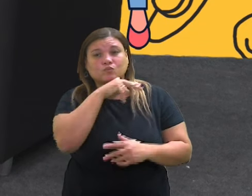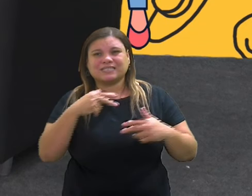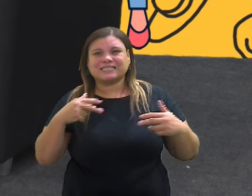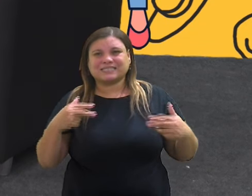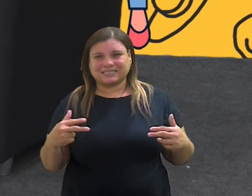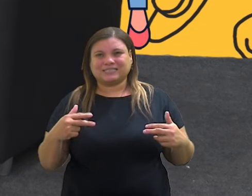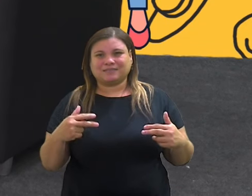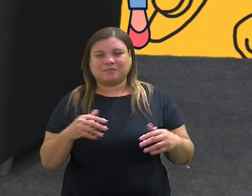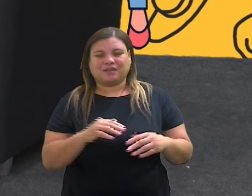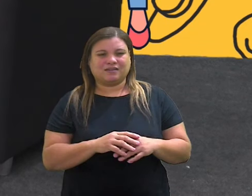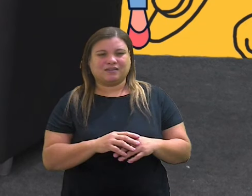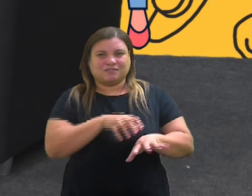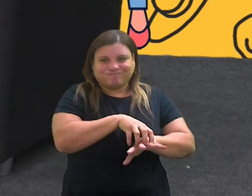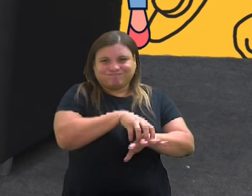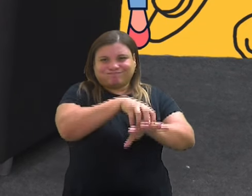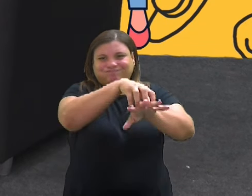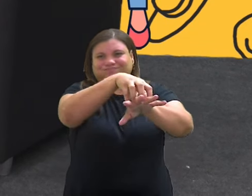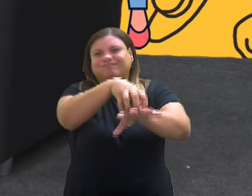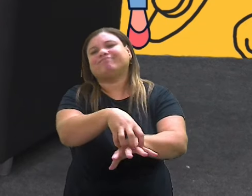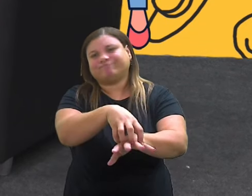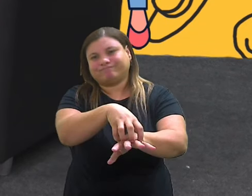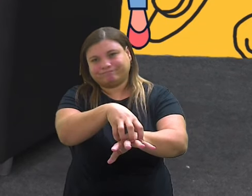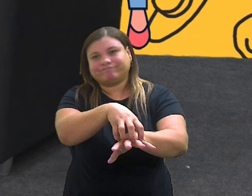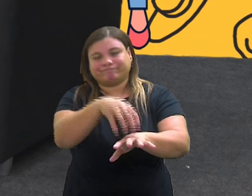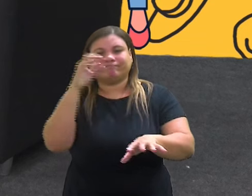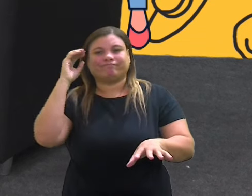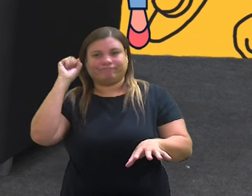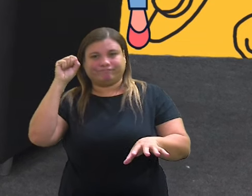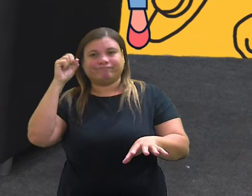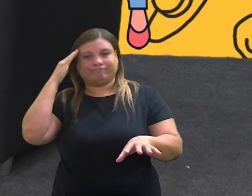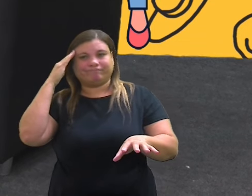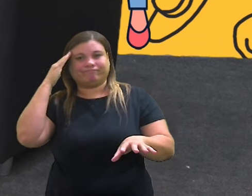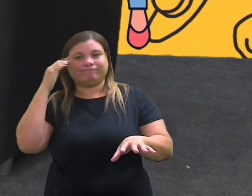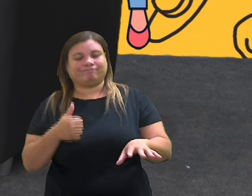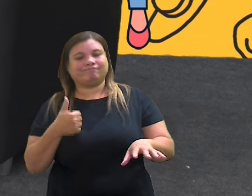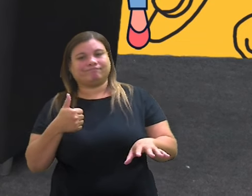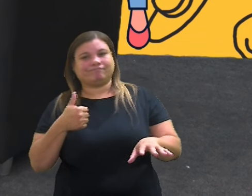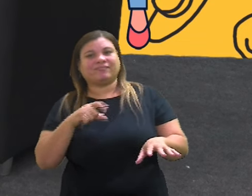mas existe essa lei e as pessoas que trabalham com esses animais